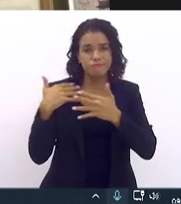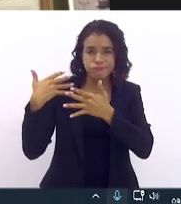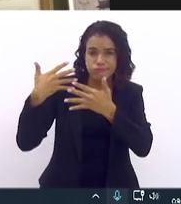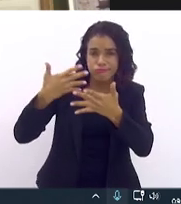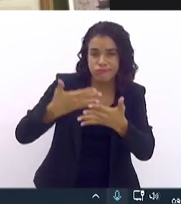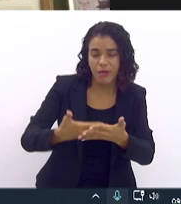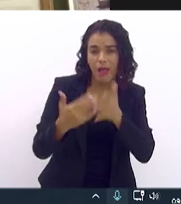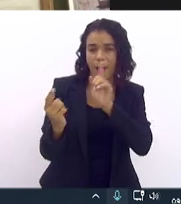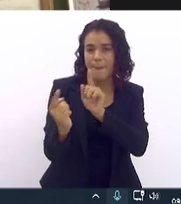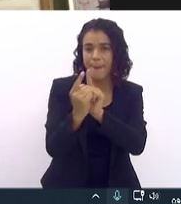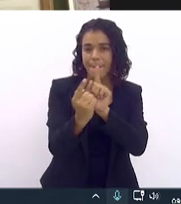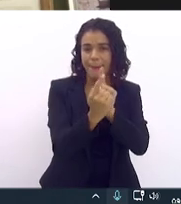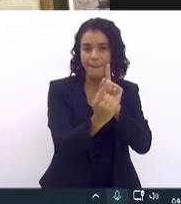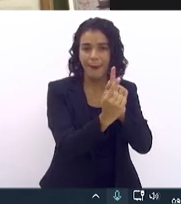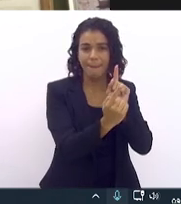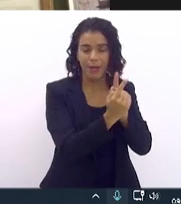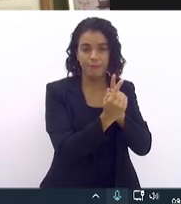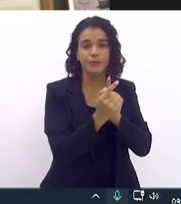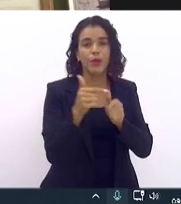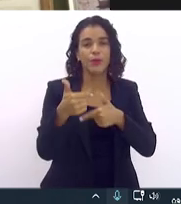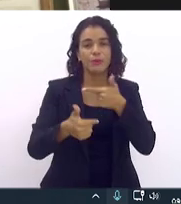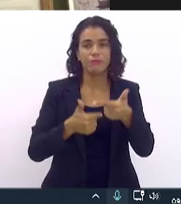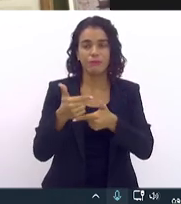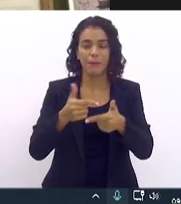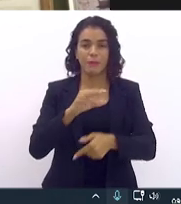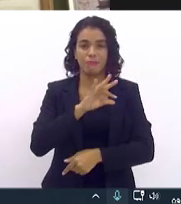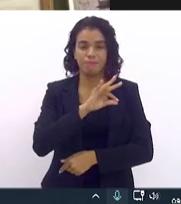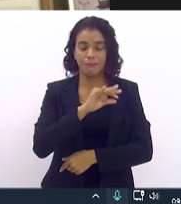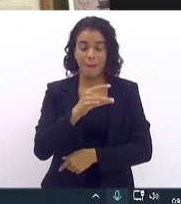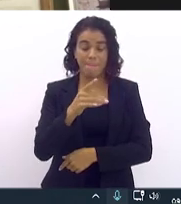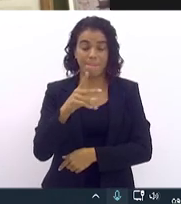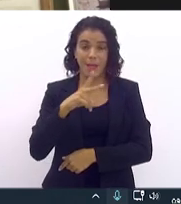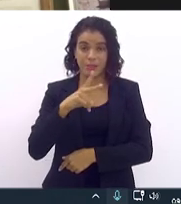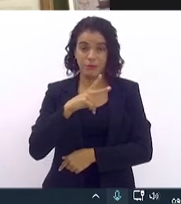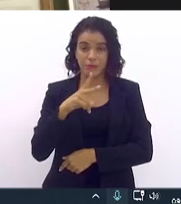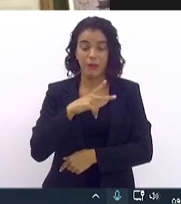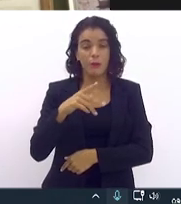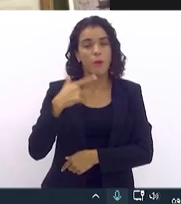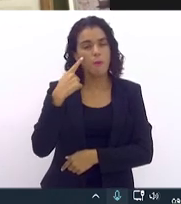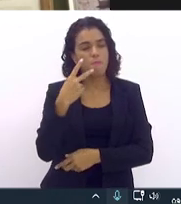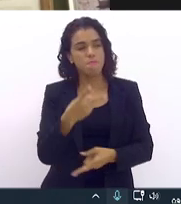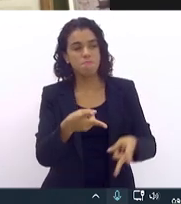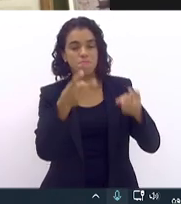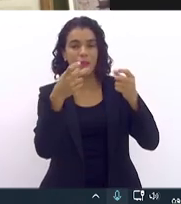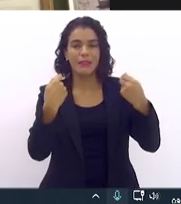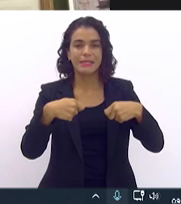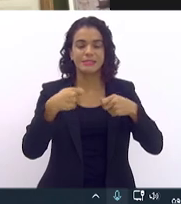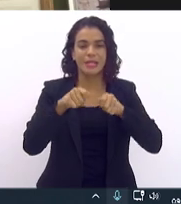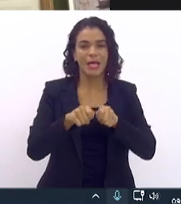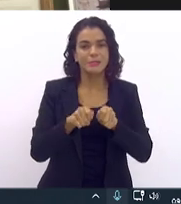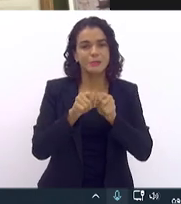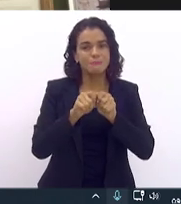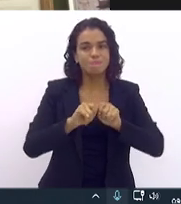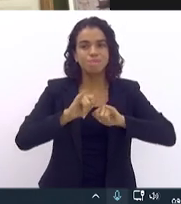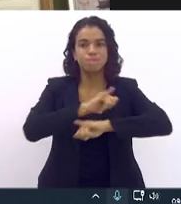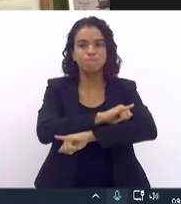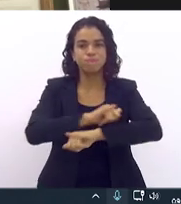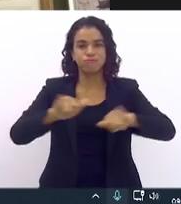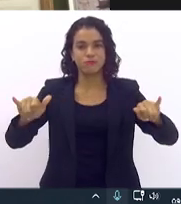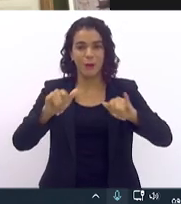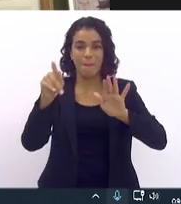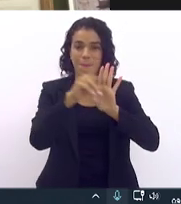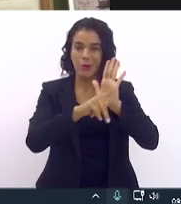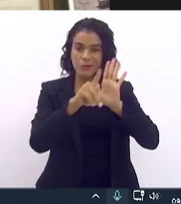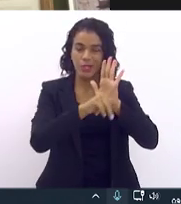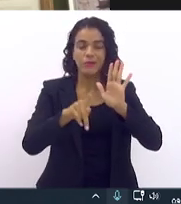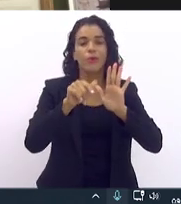atendimentos, eu trabalho de forma particular, eu vi que tinha uma necessidade de expandir isso. E foi daí que surgiu o projeto Mulher Solta